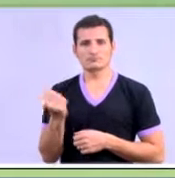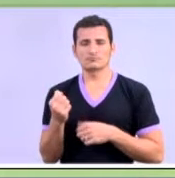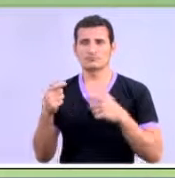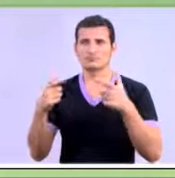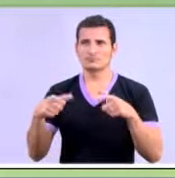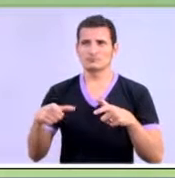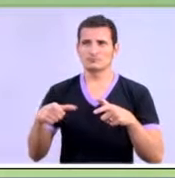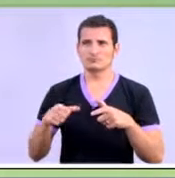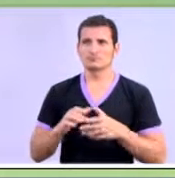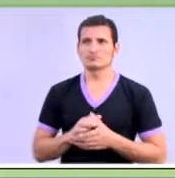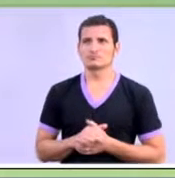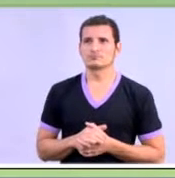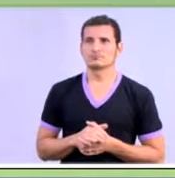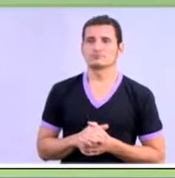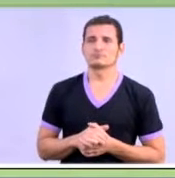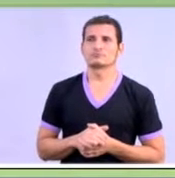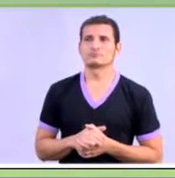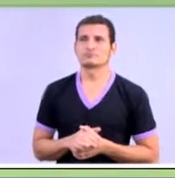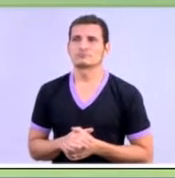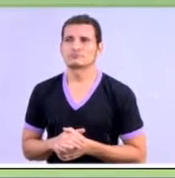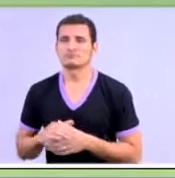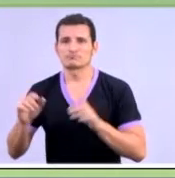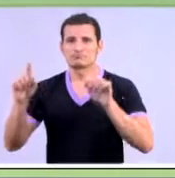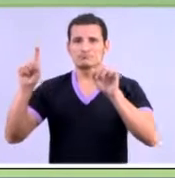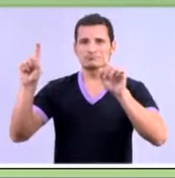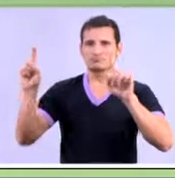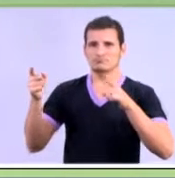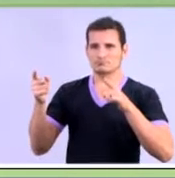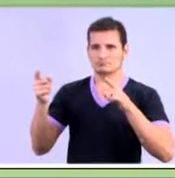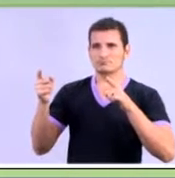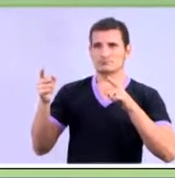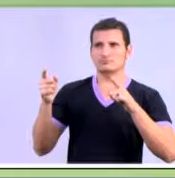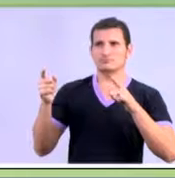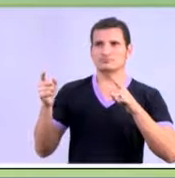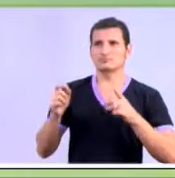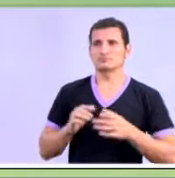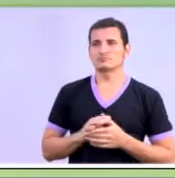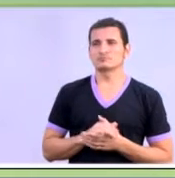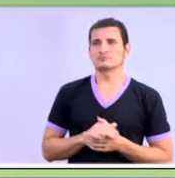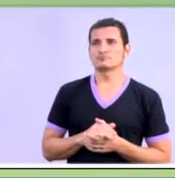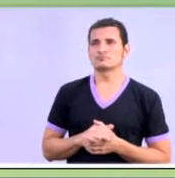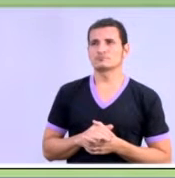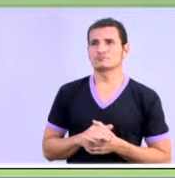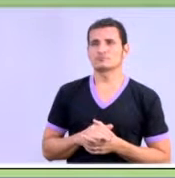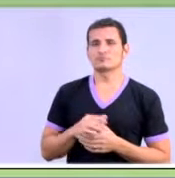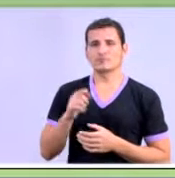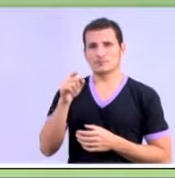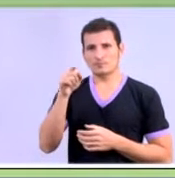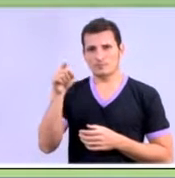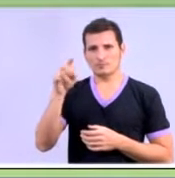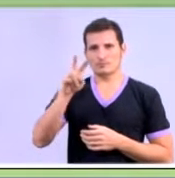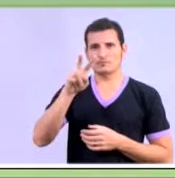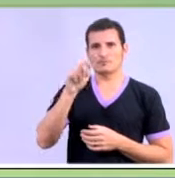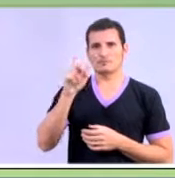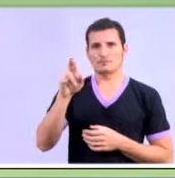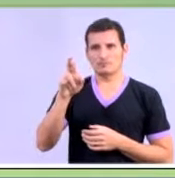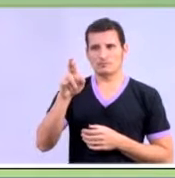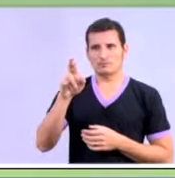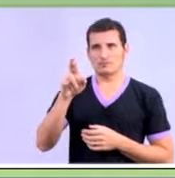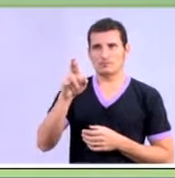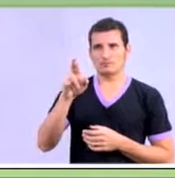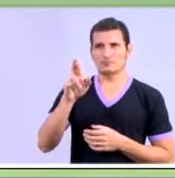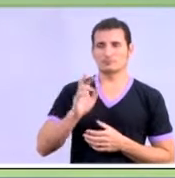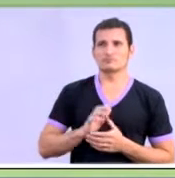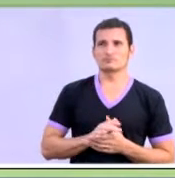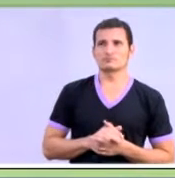aonde? Entre o parênteses. E esse valor do saque nada mais é do que uma variável, olha aqui, variável chamada valor do